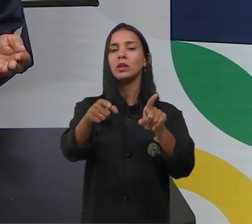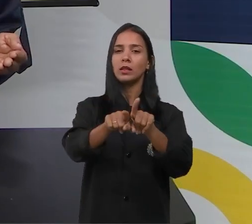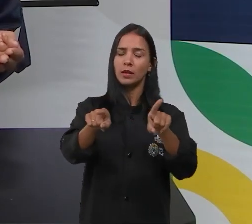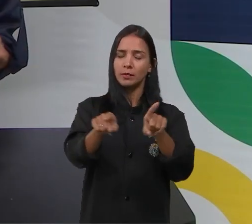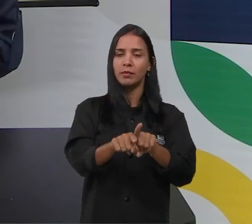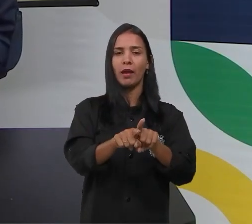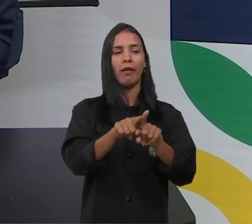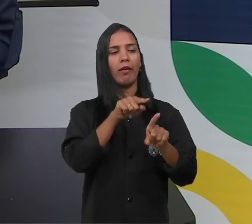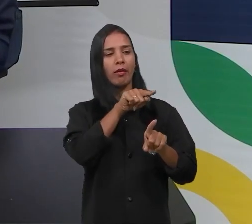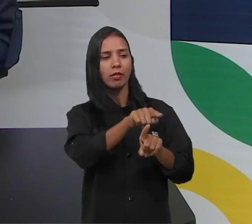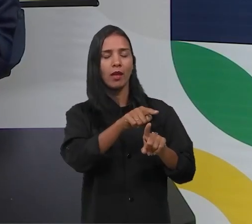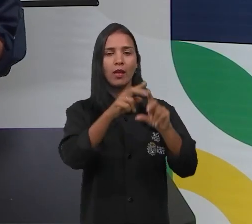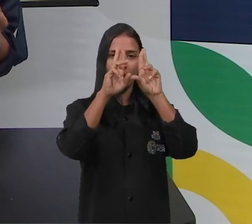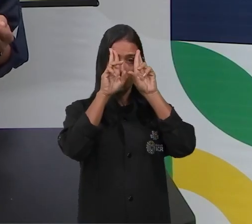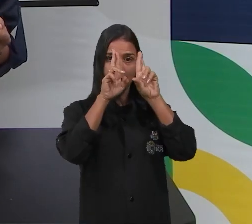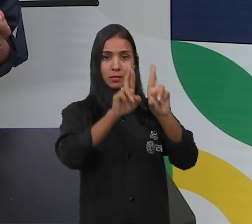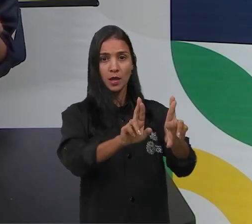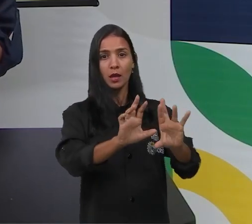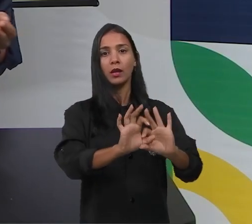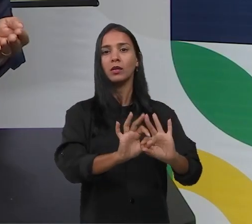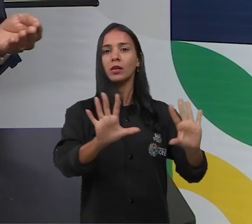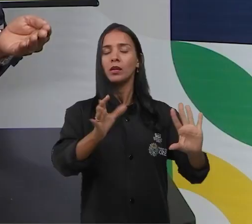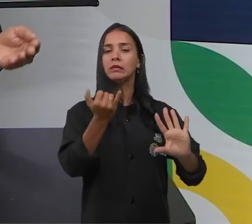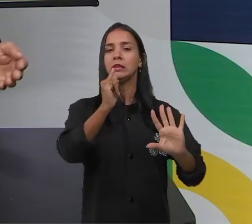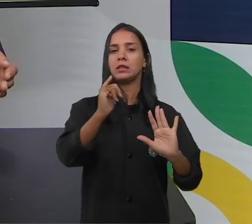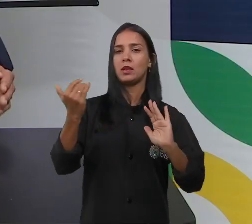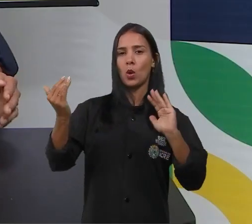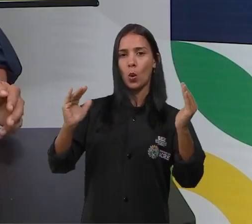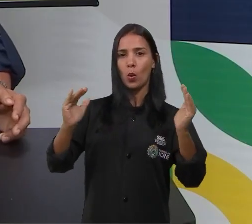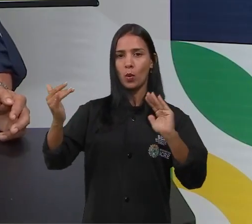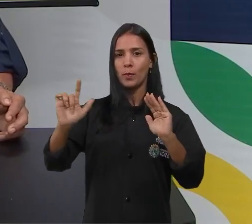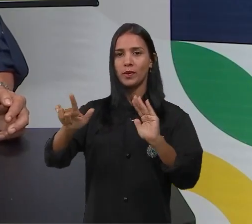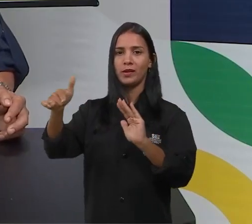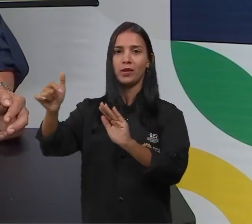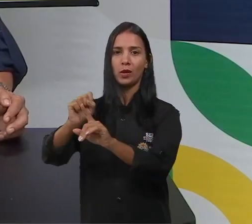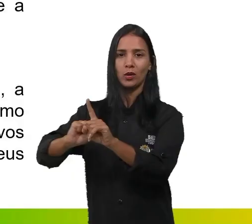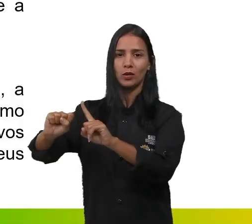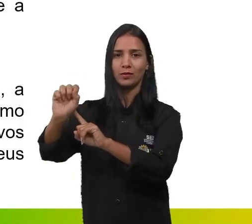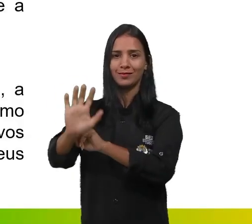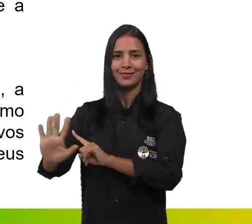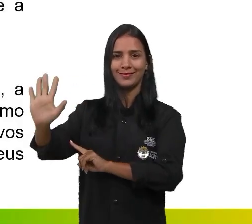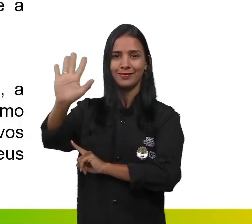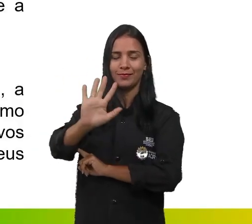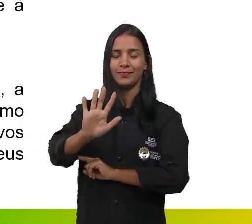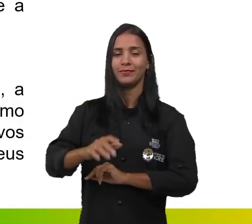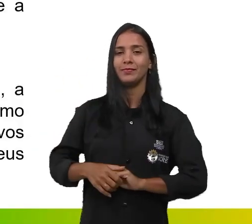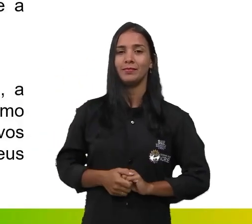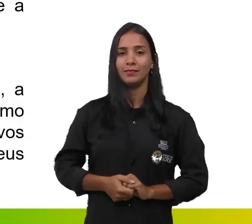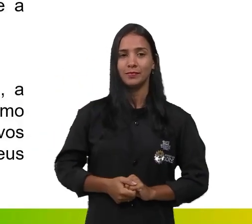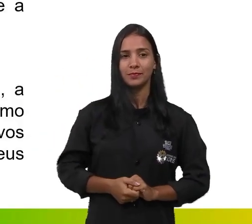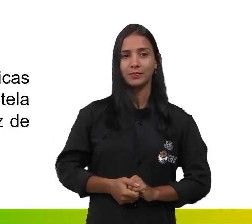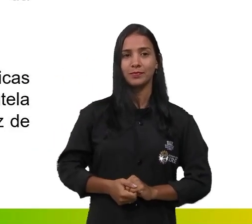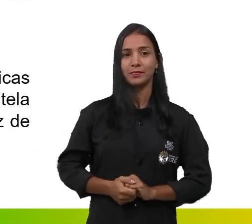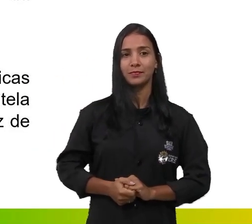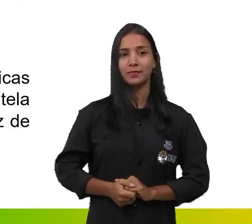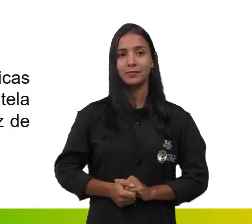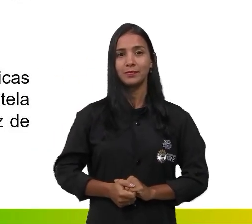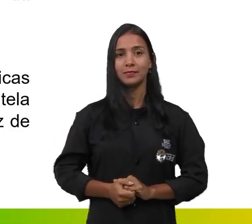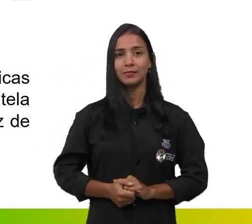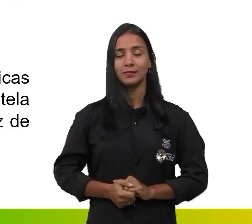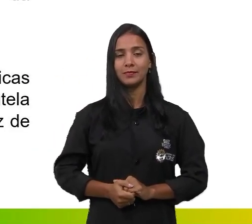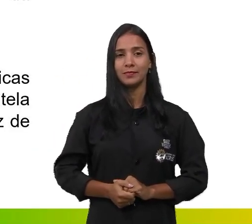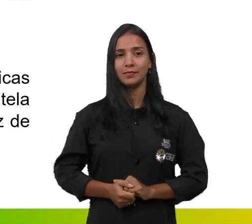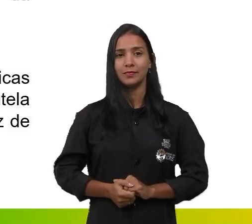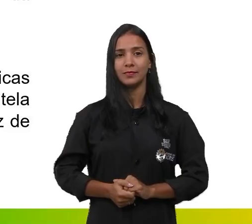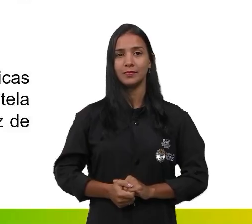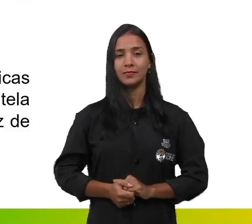pouco mais de liberdade em comparação com a sociedade hegemônica. Bom, então,